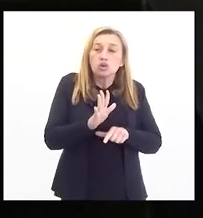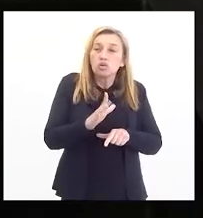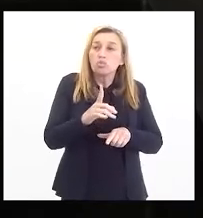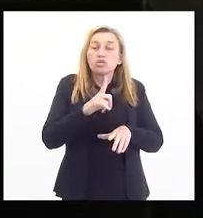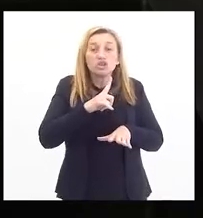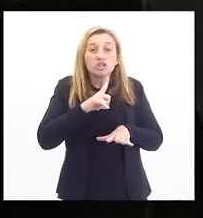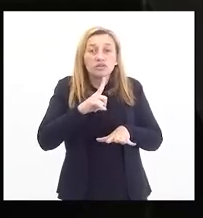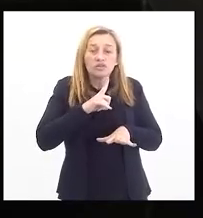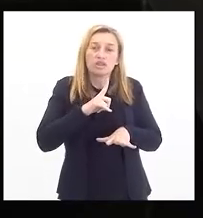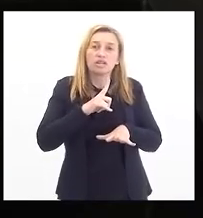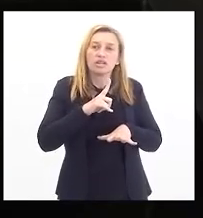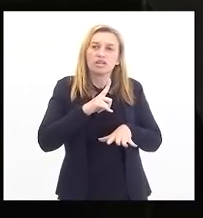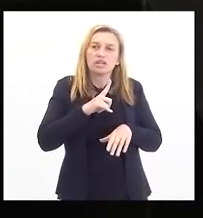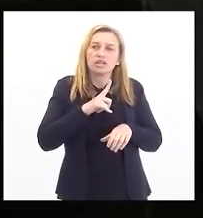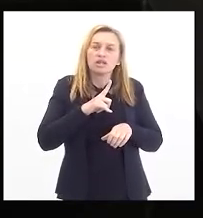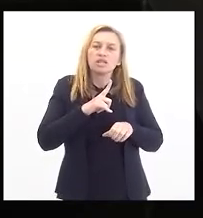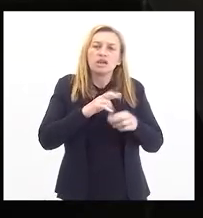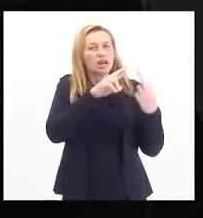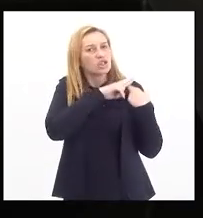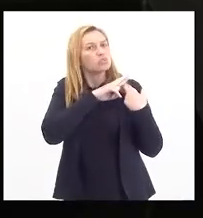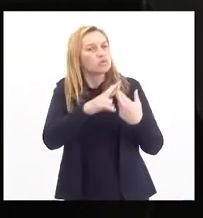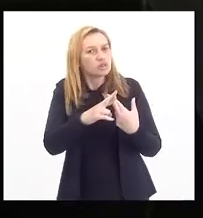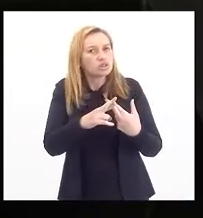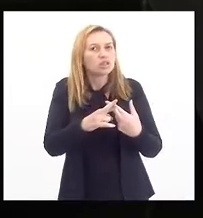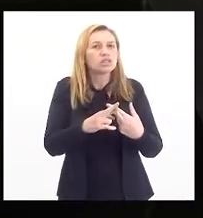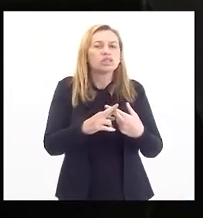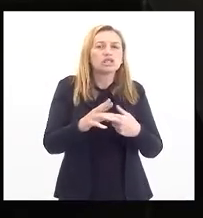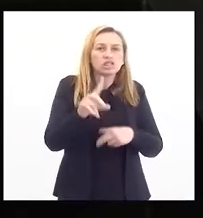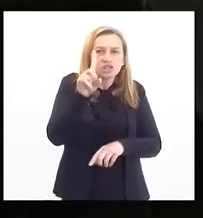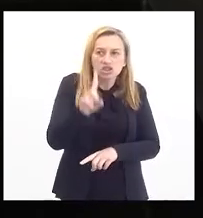estiverem investidos da responsabilidade gerencial